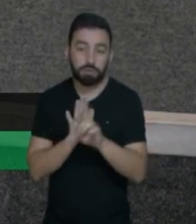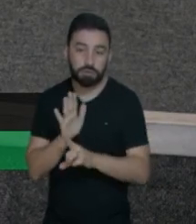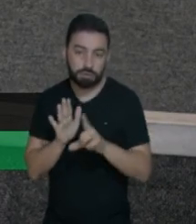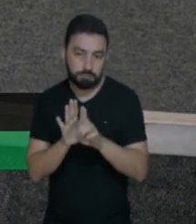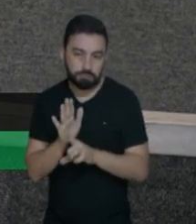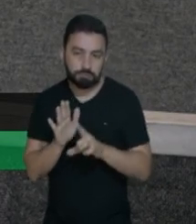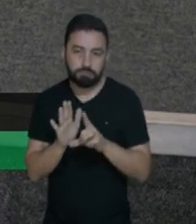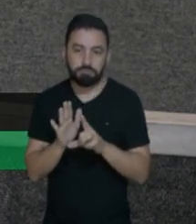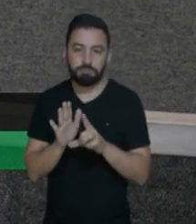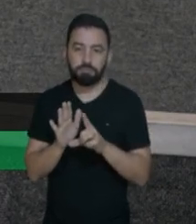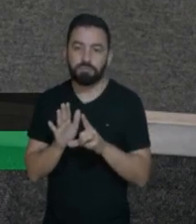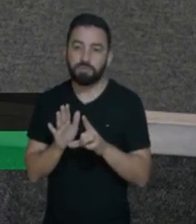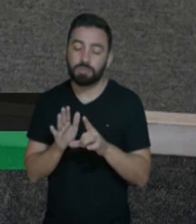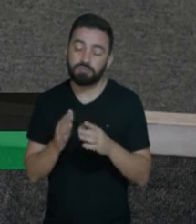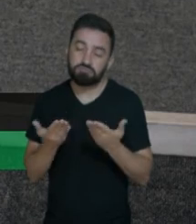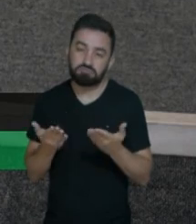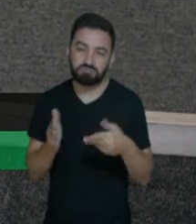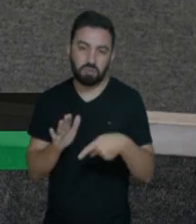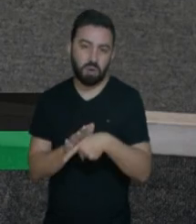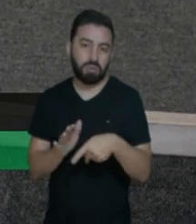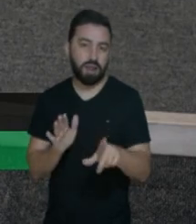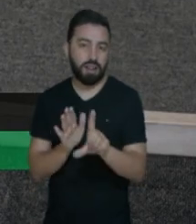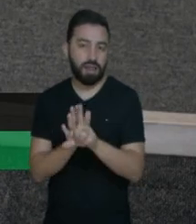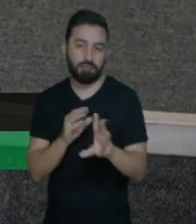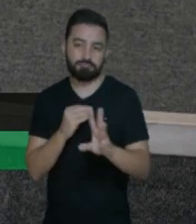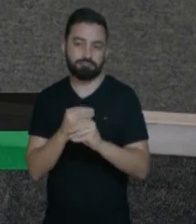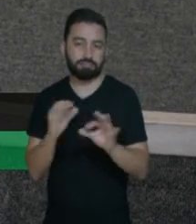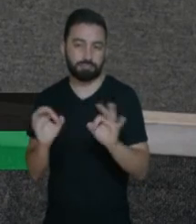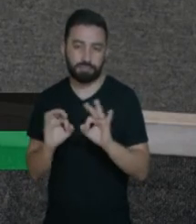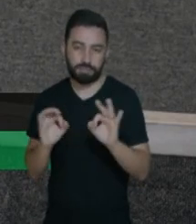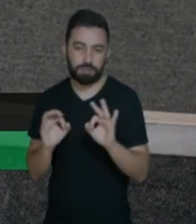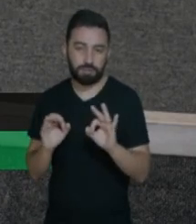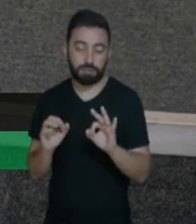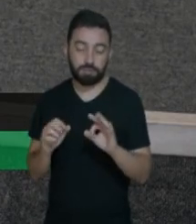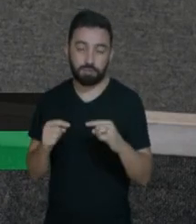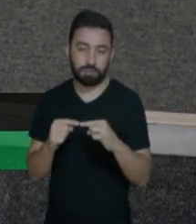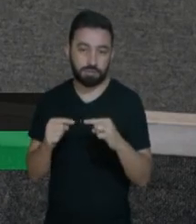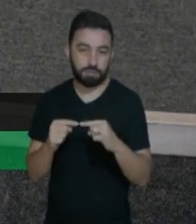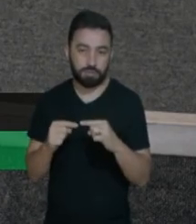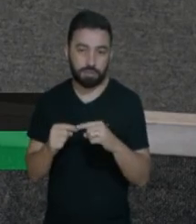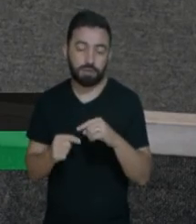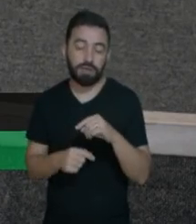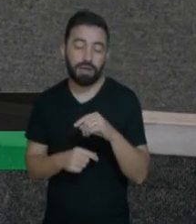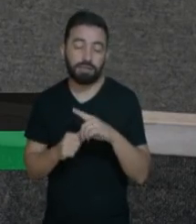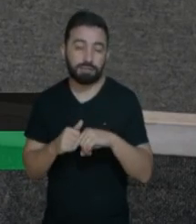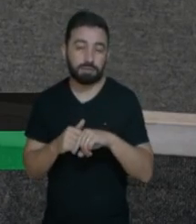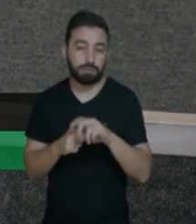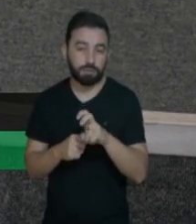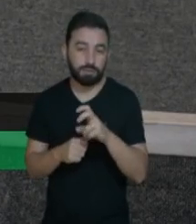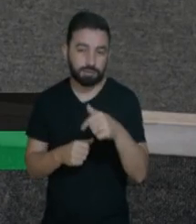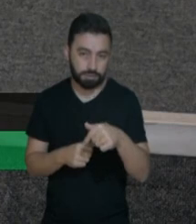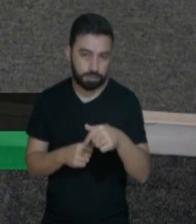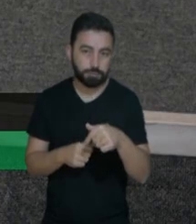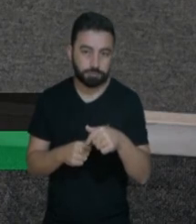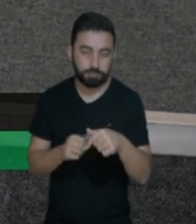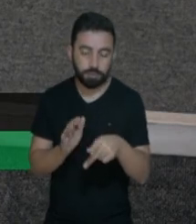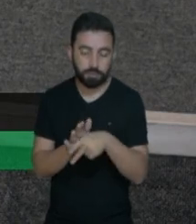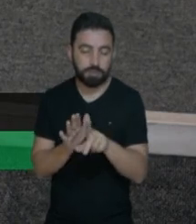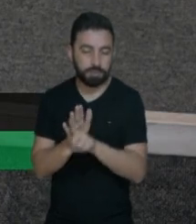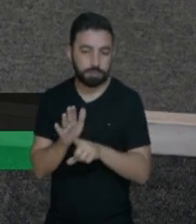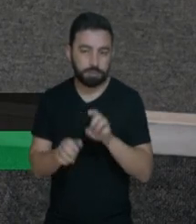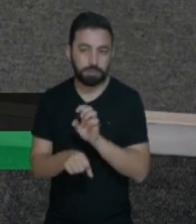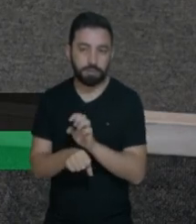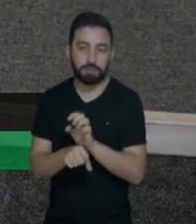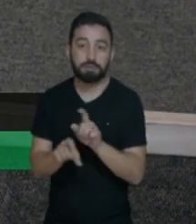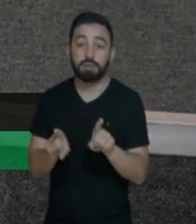espécie uma vez que não é reservada a lei complementar sobretudo a teor do Artigo 57 da Constituição do Estado o que toca à legalidade registro que o